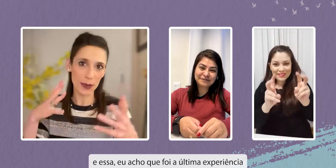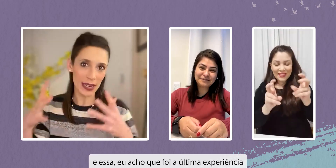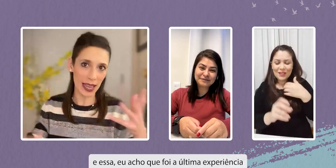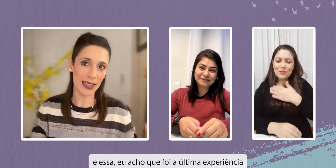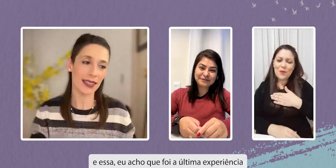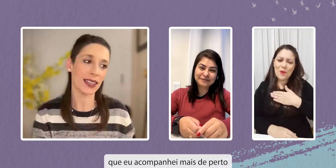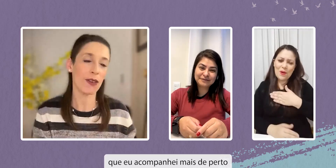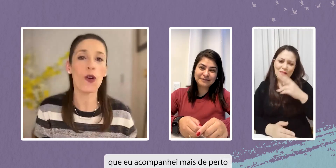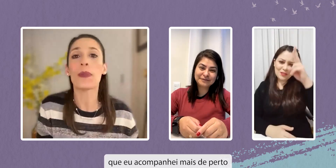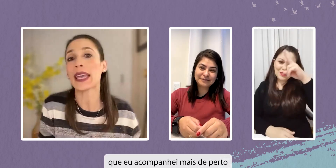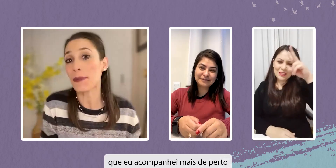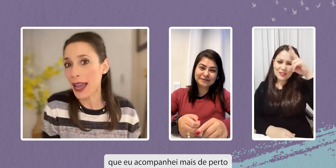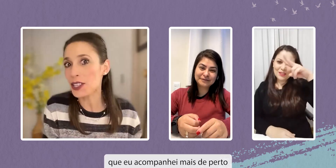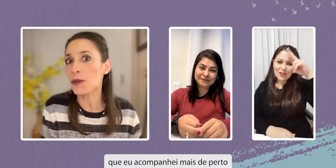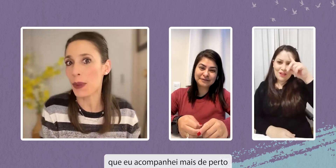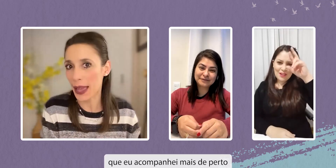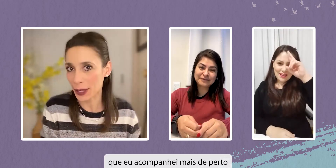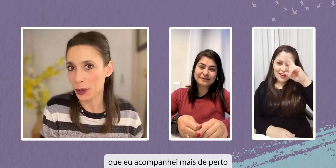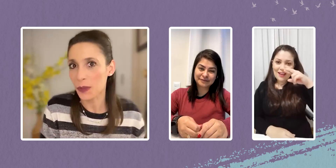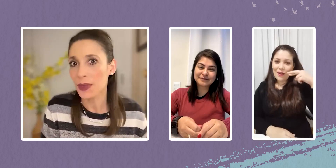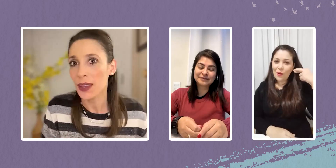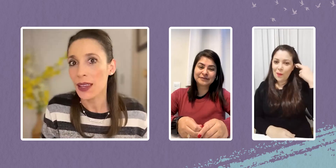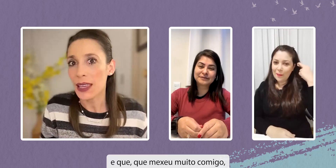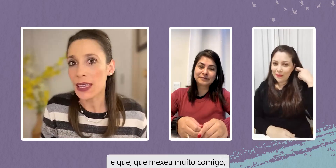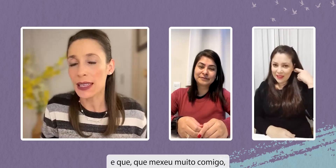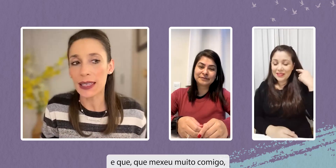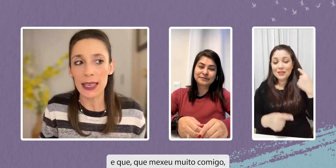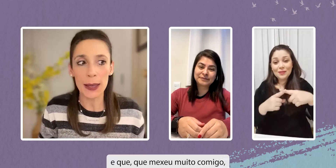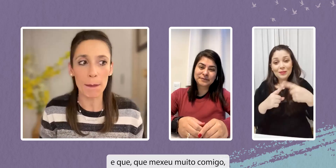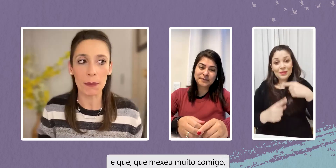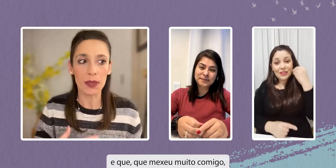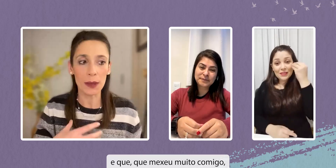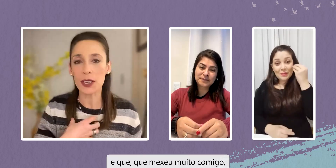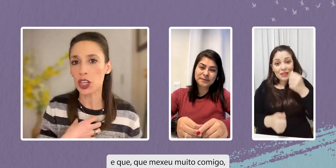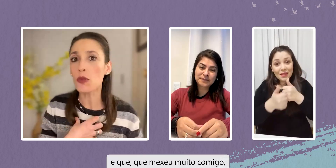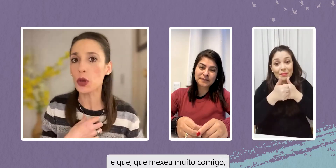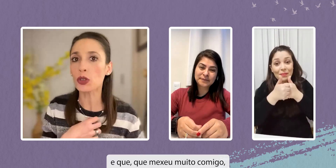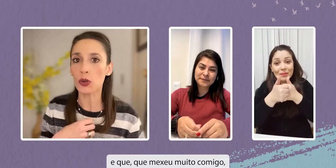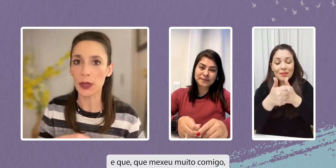última experiência que eu acompanhei mais de perto e